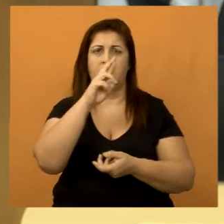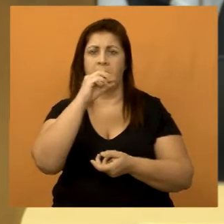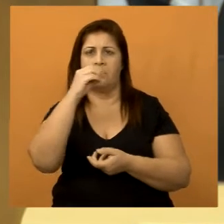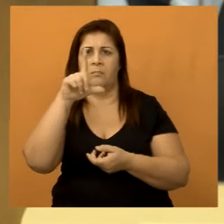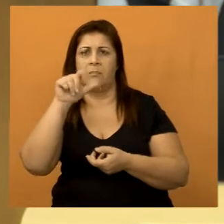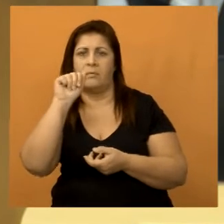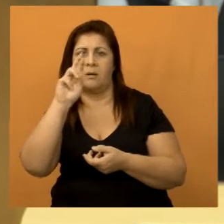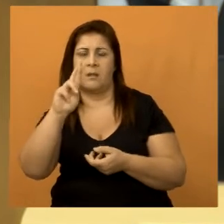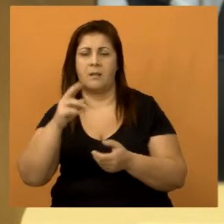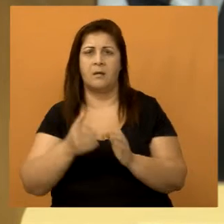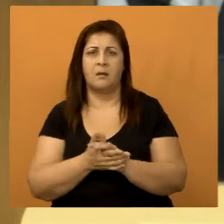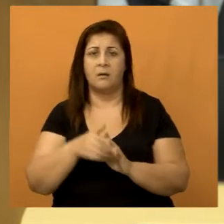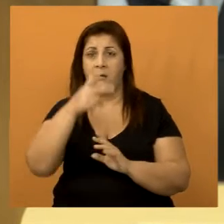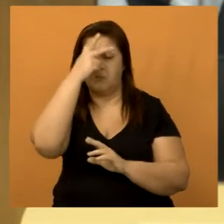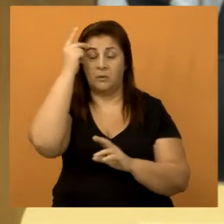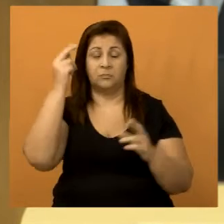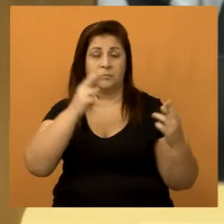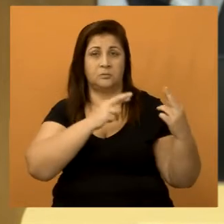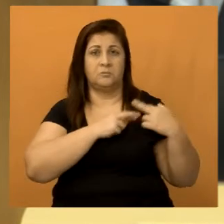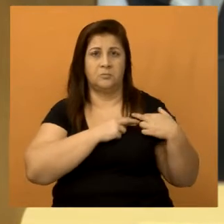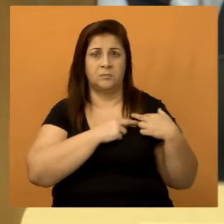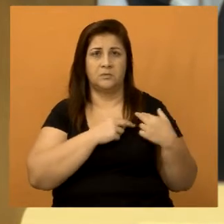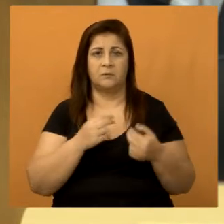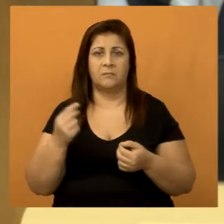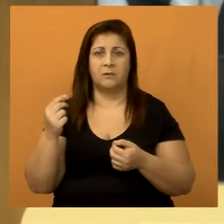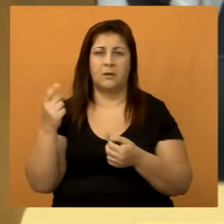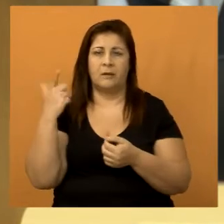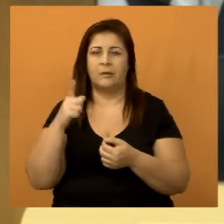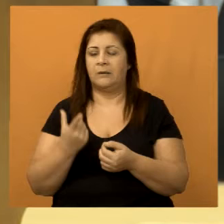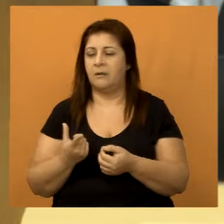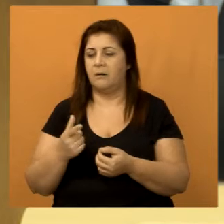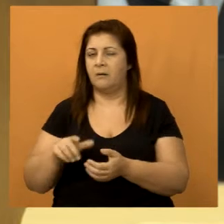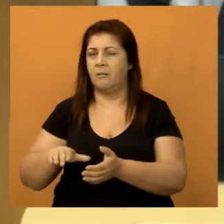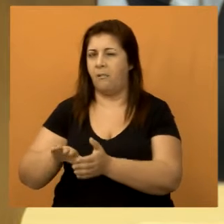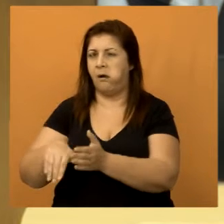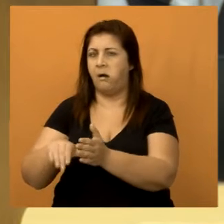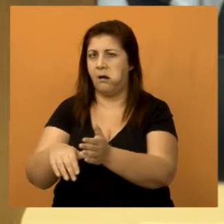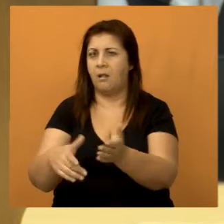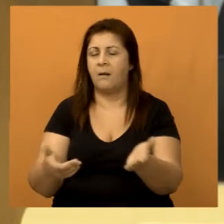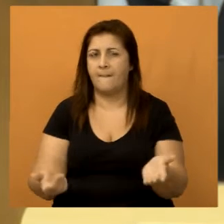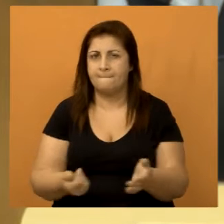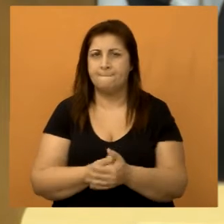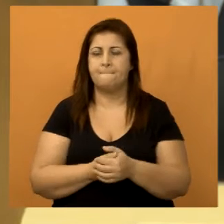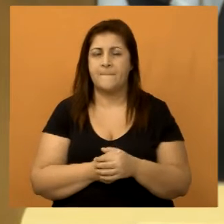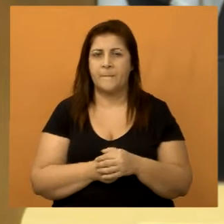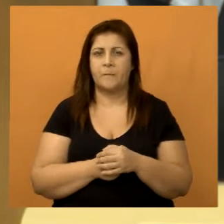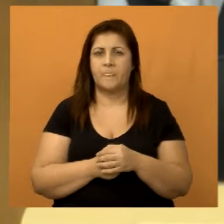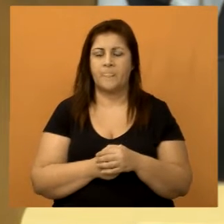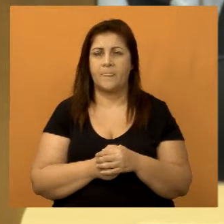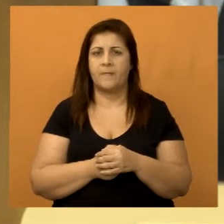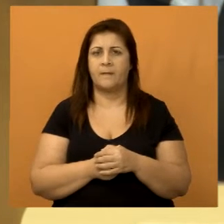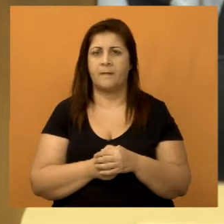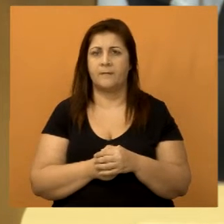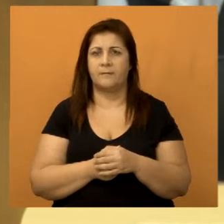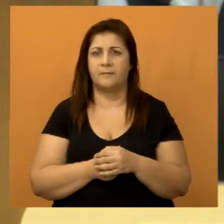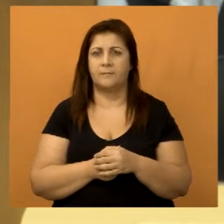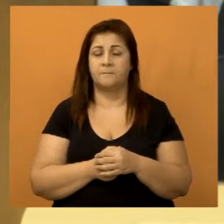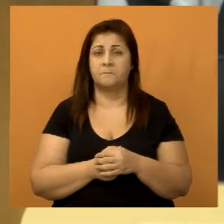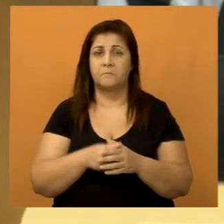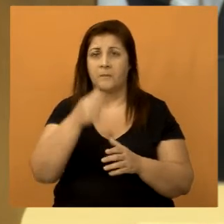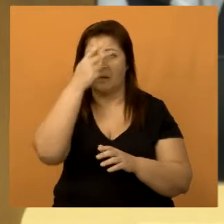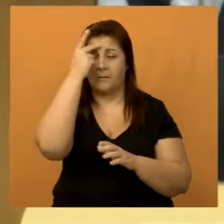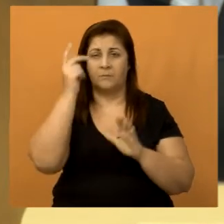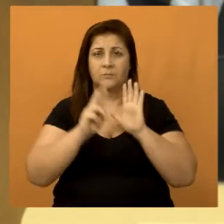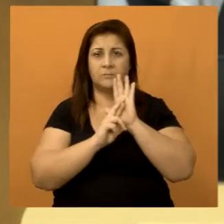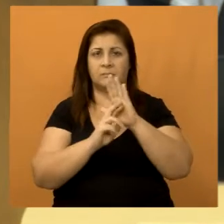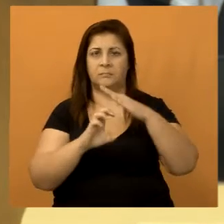os empresários responsáveis pela possível captação de laranjas para o esquema de contratação de dispensa de licitação, os representantes